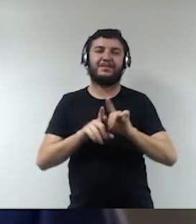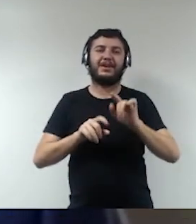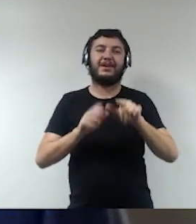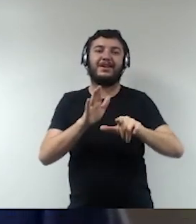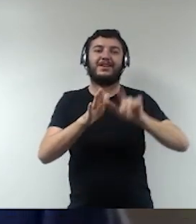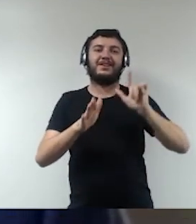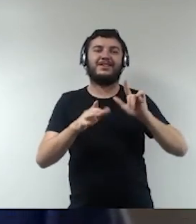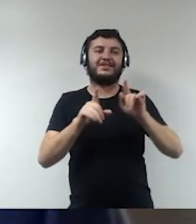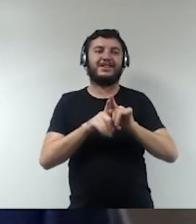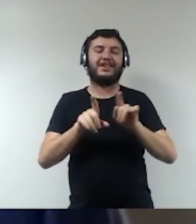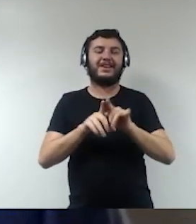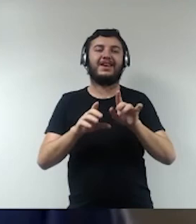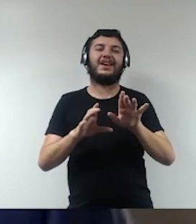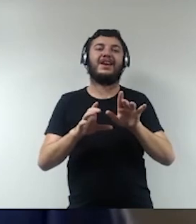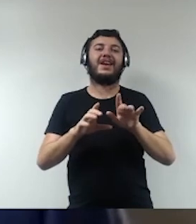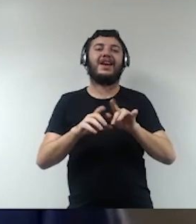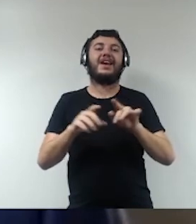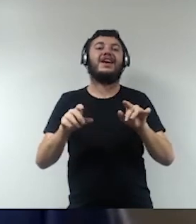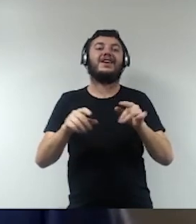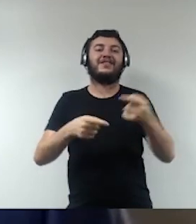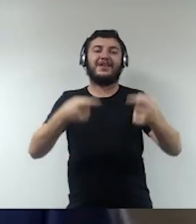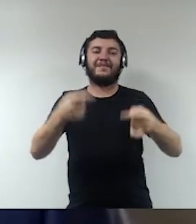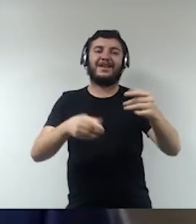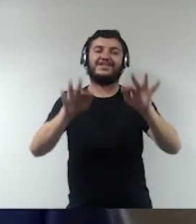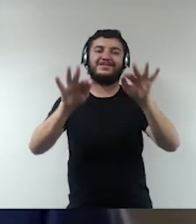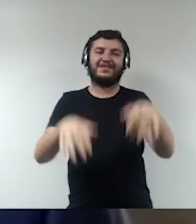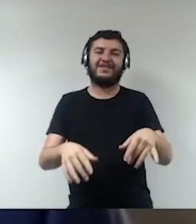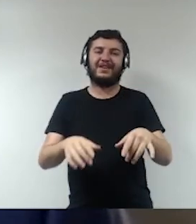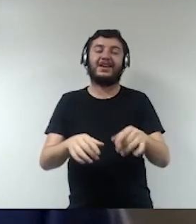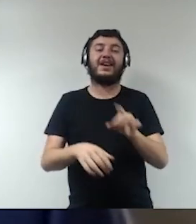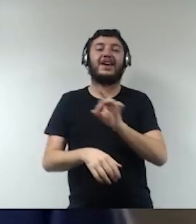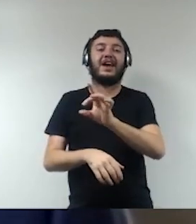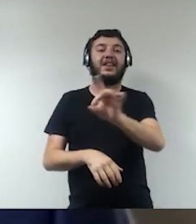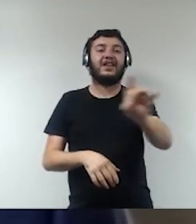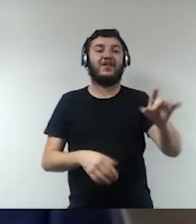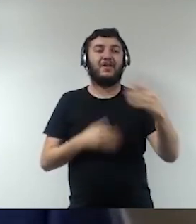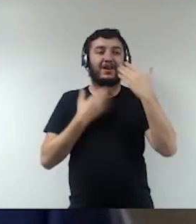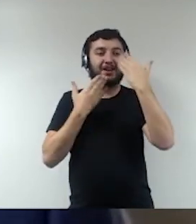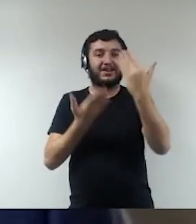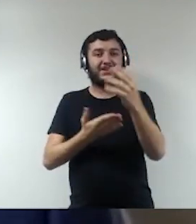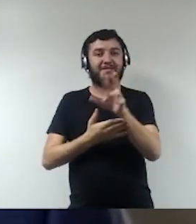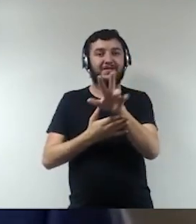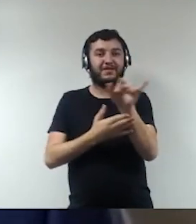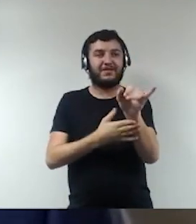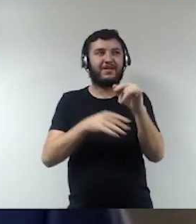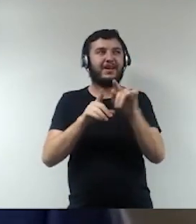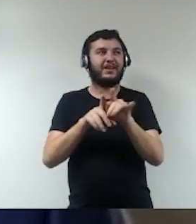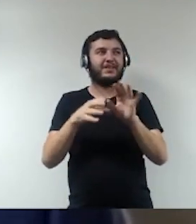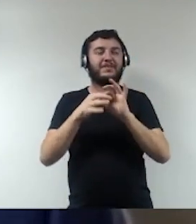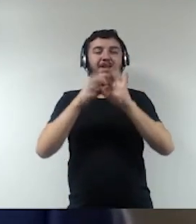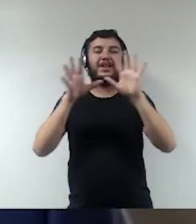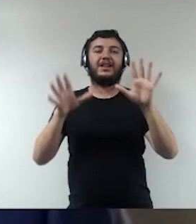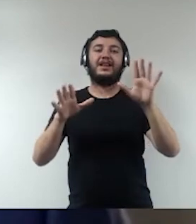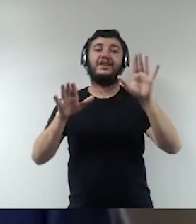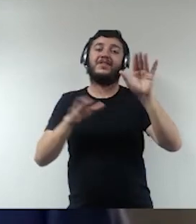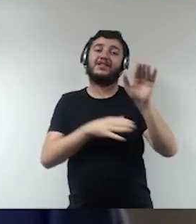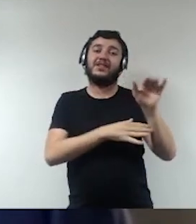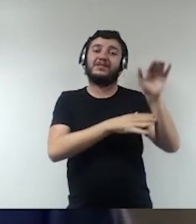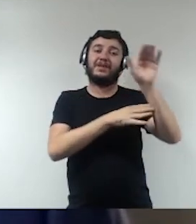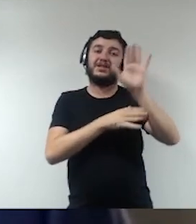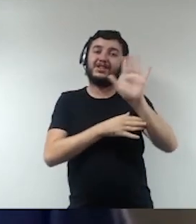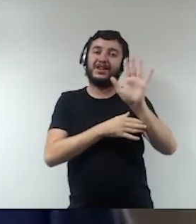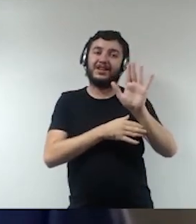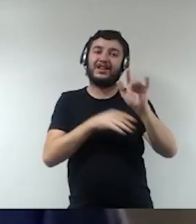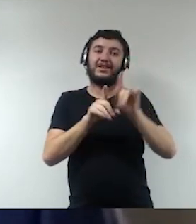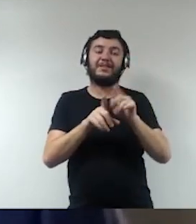caia, para cada um, em 20 segundos, aí, fazer seus agradecimentos, enfim, sua despedida, em 20 segundos